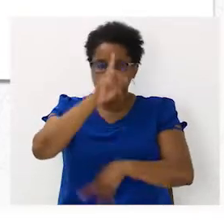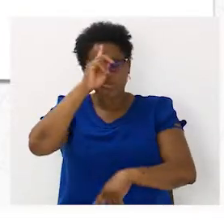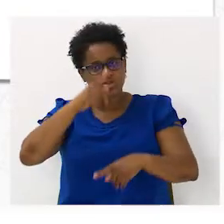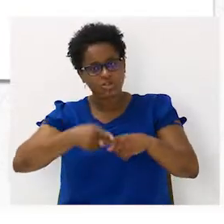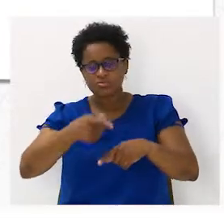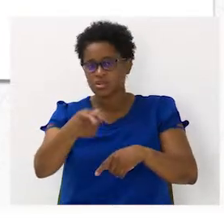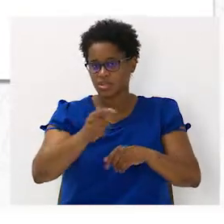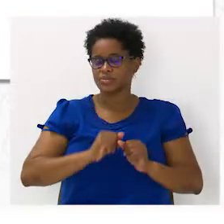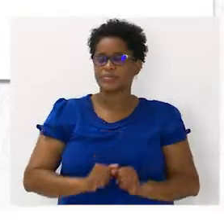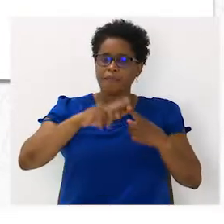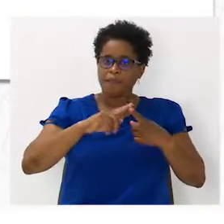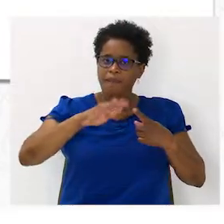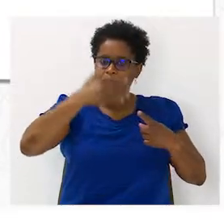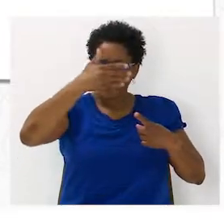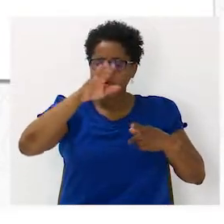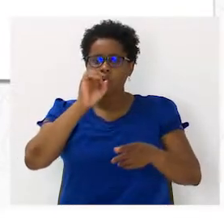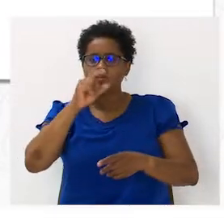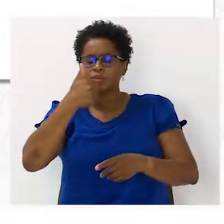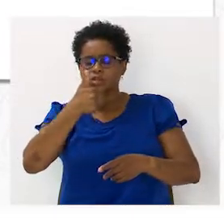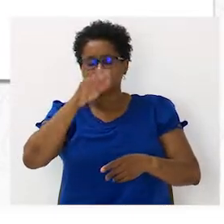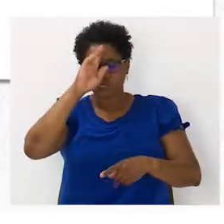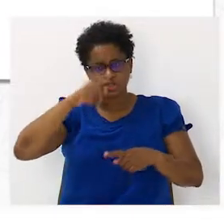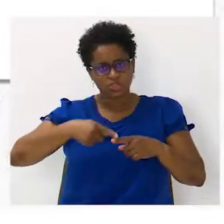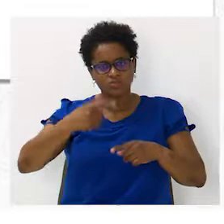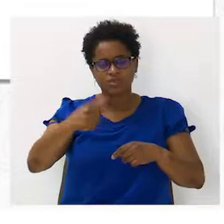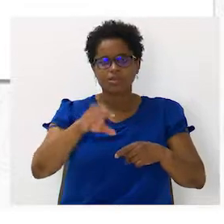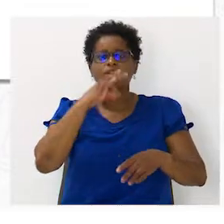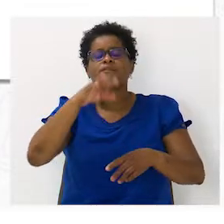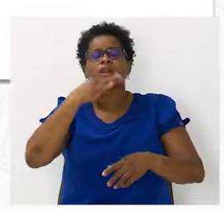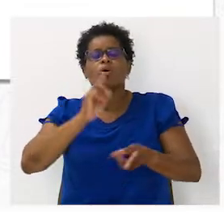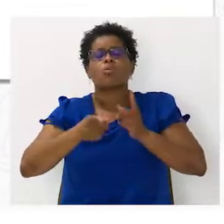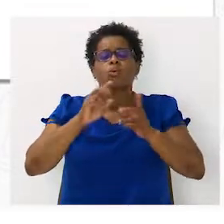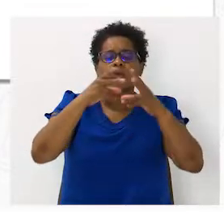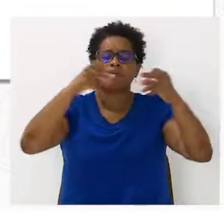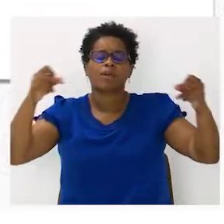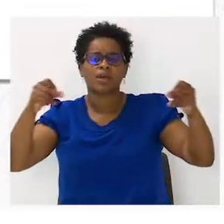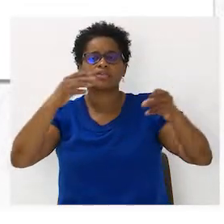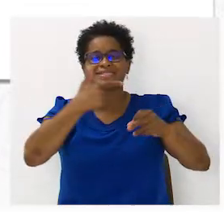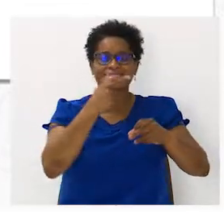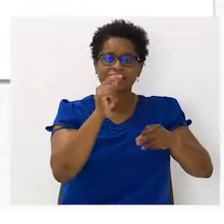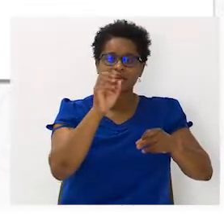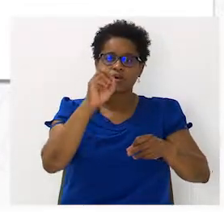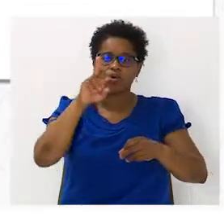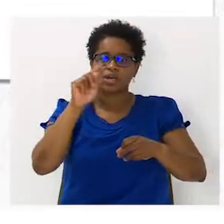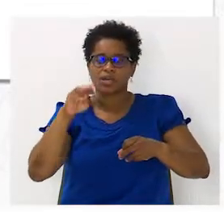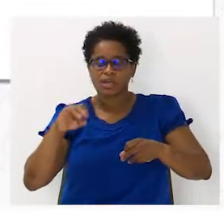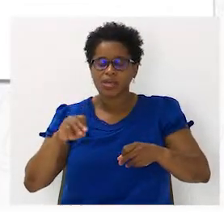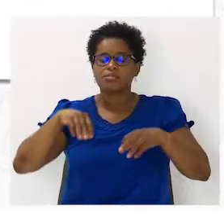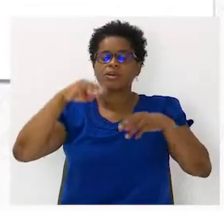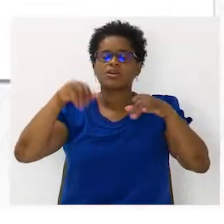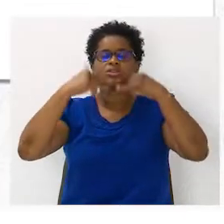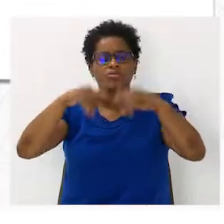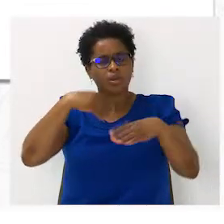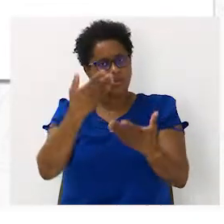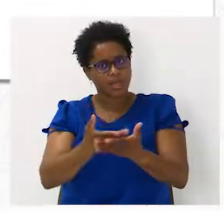os objetivos. Primeiro objetivo, vamos definir o teorema. Depois, aplicar o teorema para